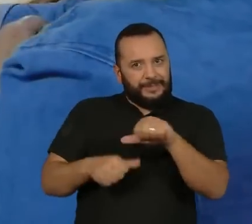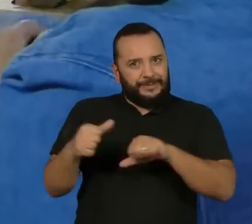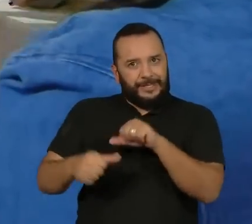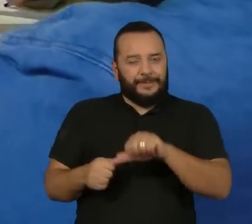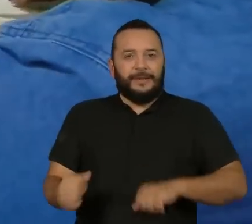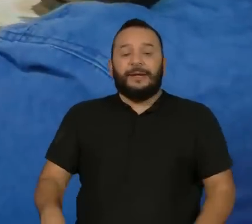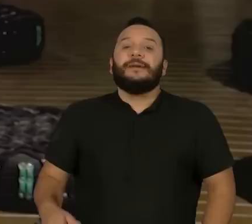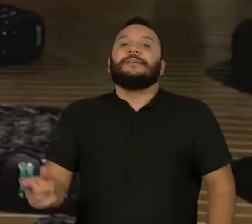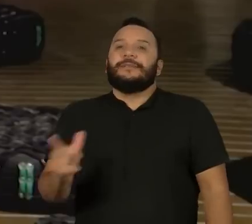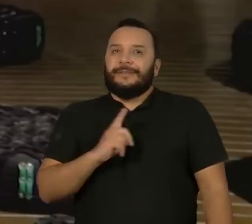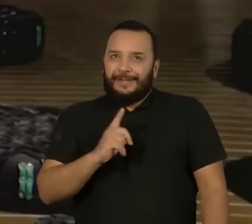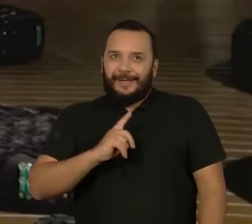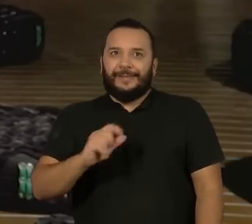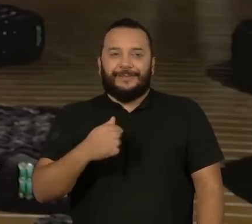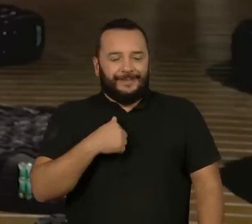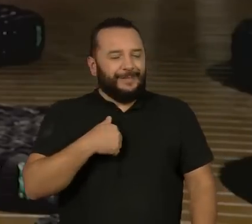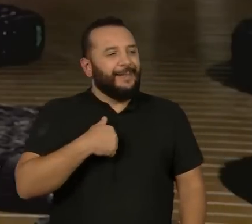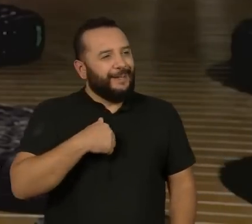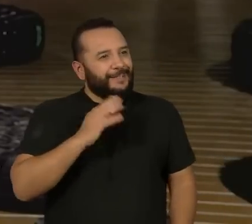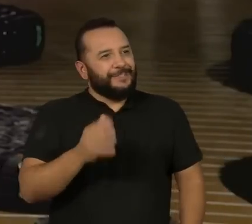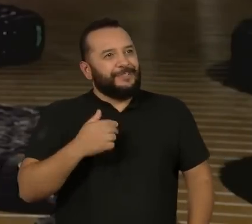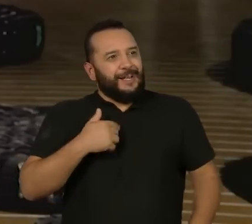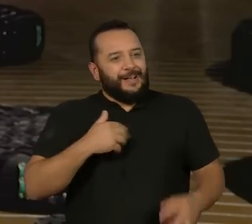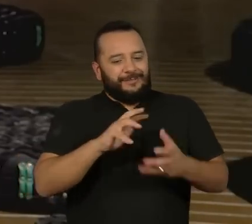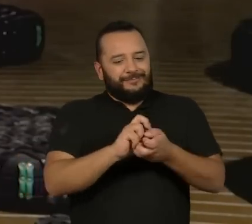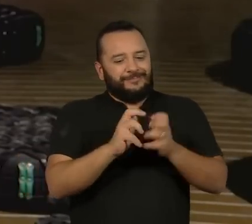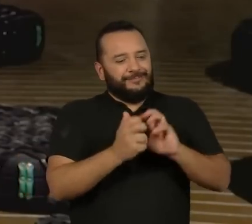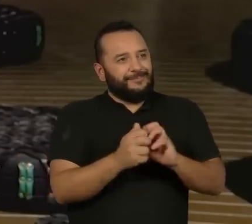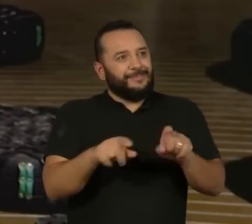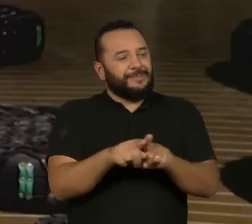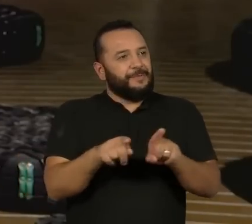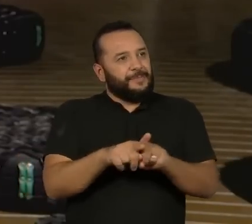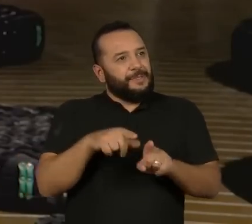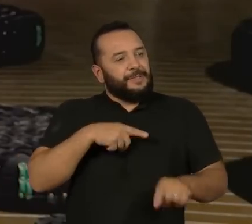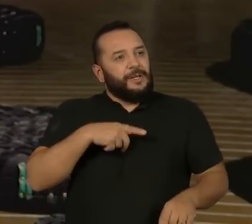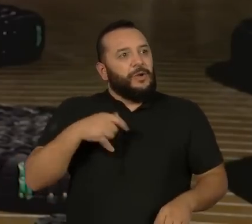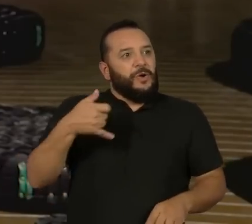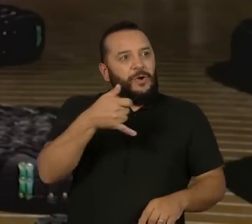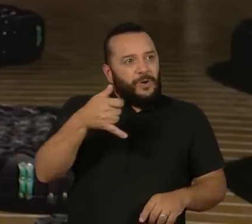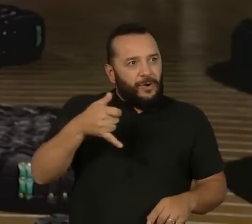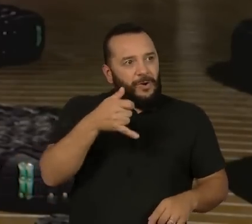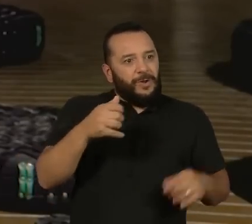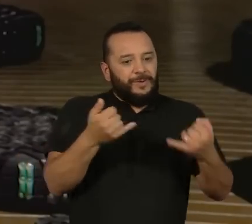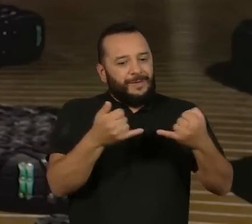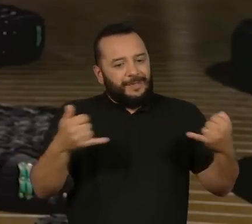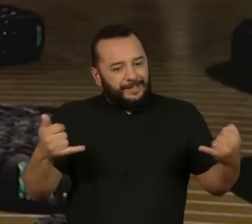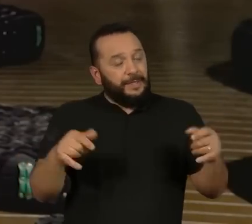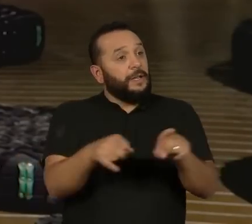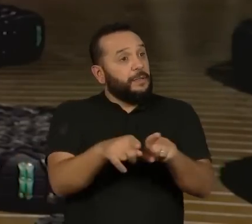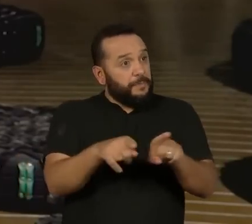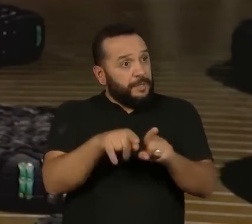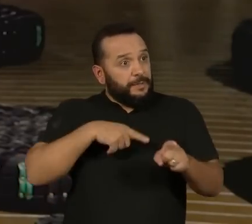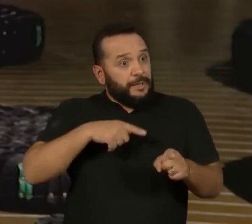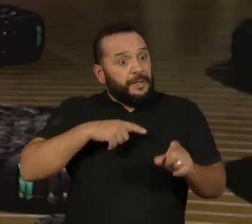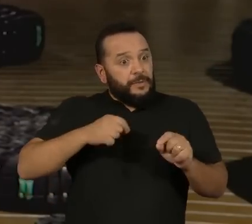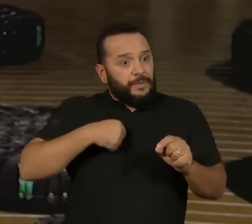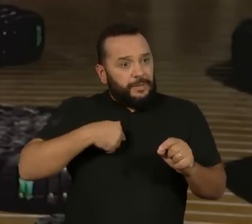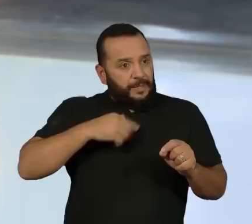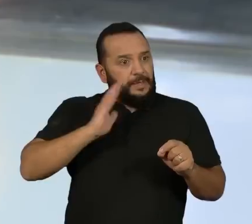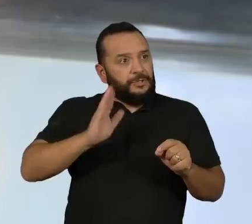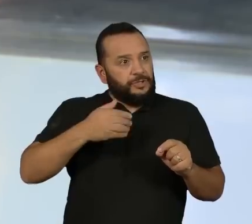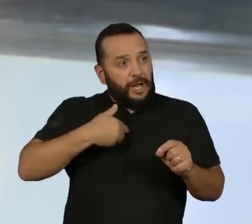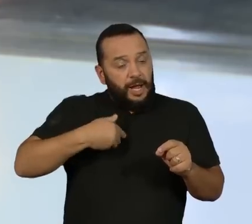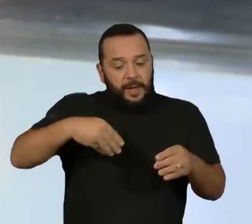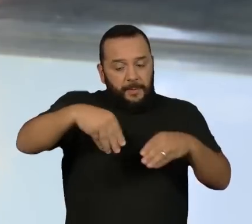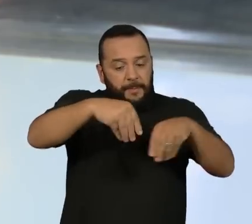kit com anilina, nós recebemos essa argila que a gente está trabalhando hoje e recebemos argila em pó. Então, assim, são técnicas que a gente,